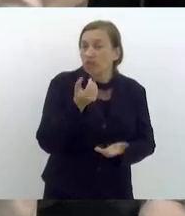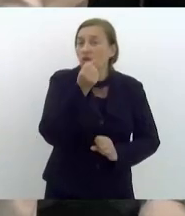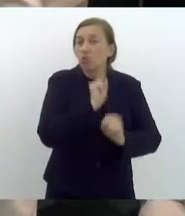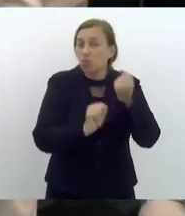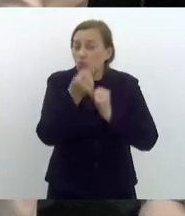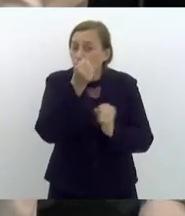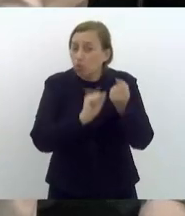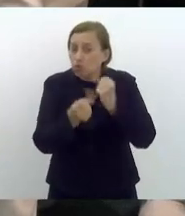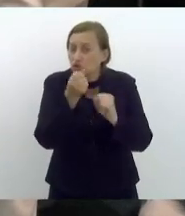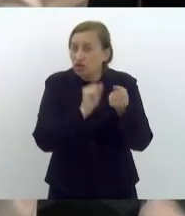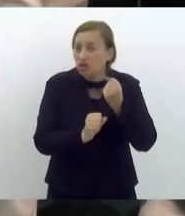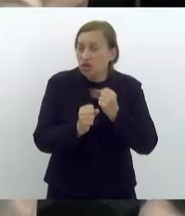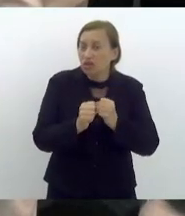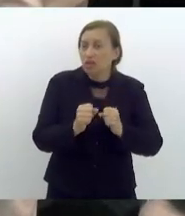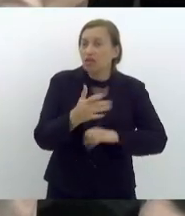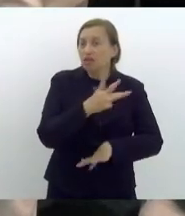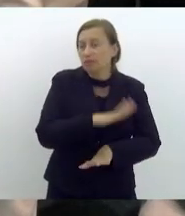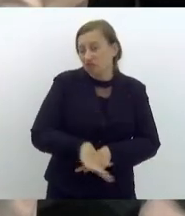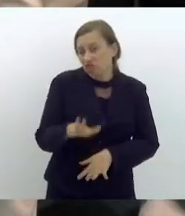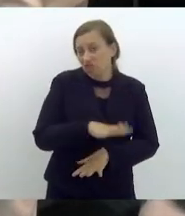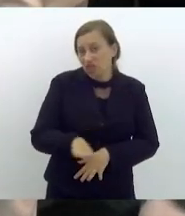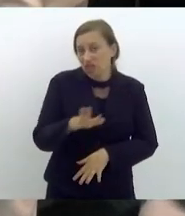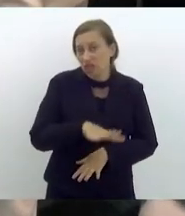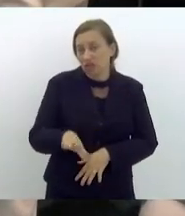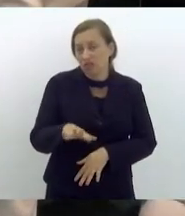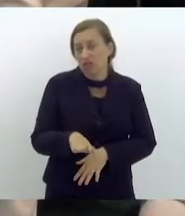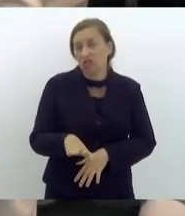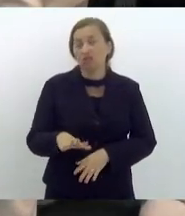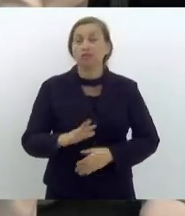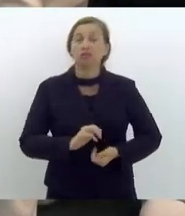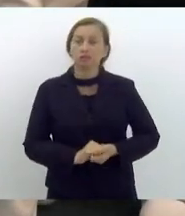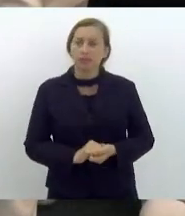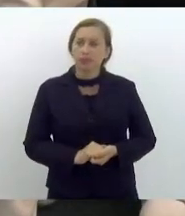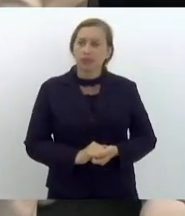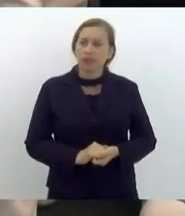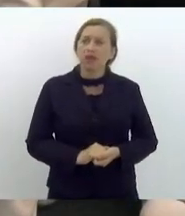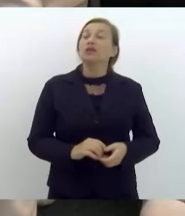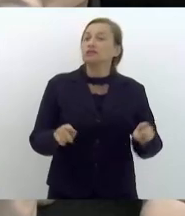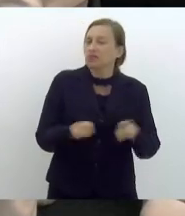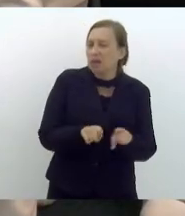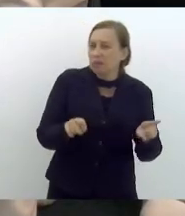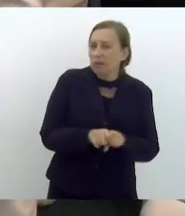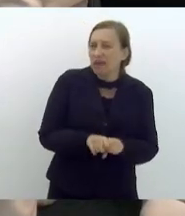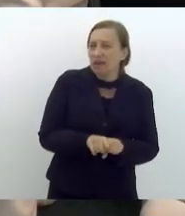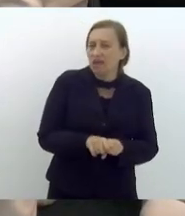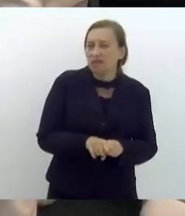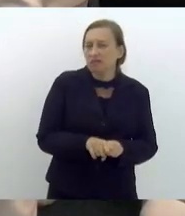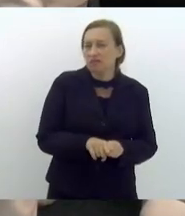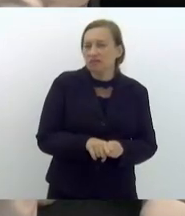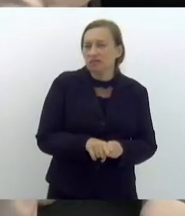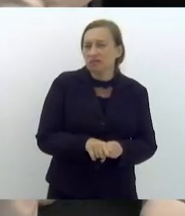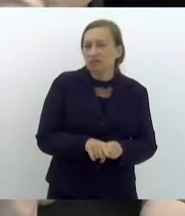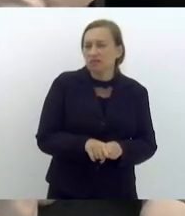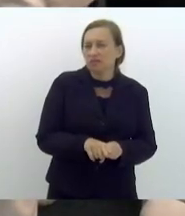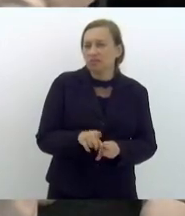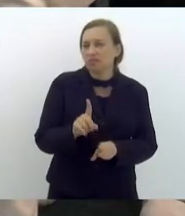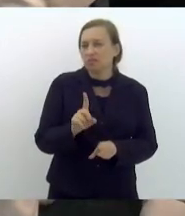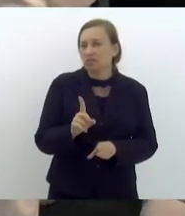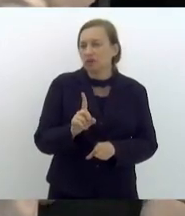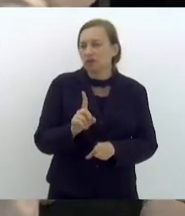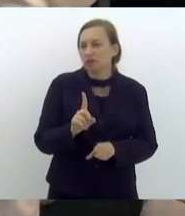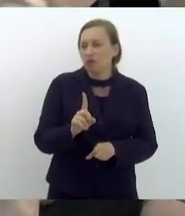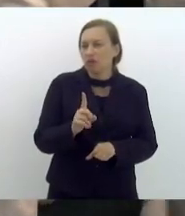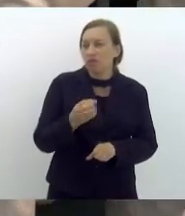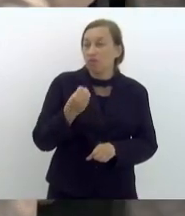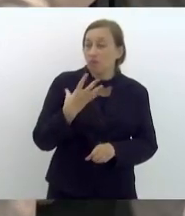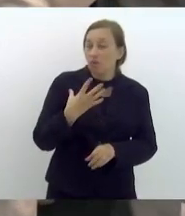ultraprocessada para as crianças da rede de ensino também não é muito adequado argumento